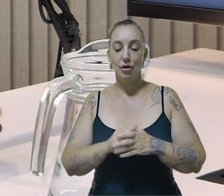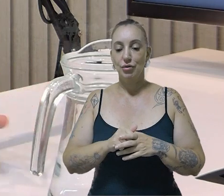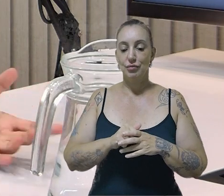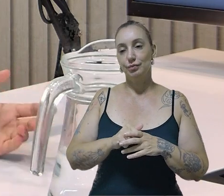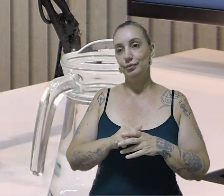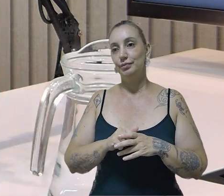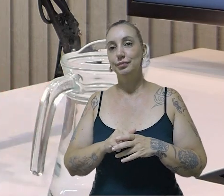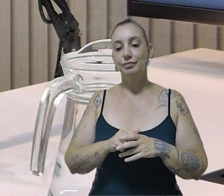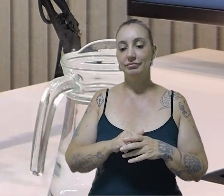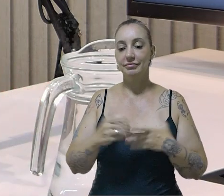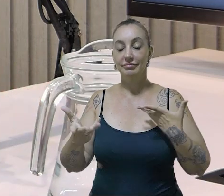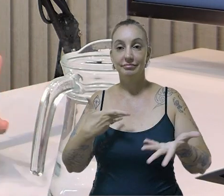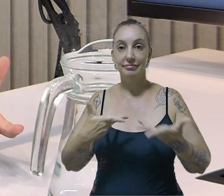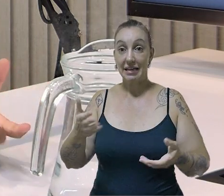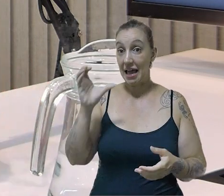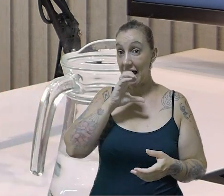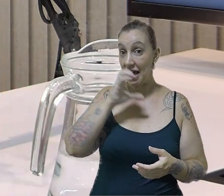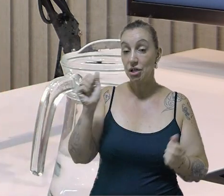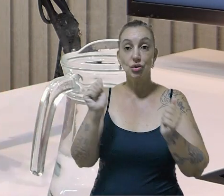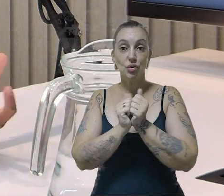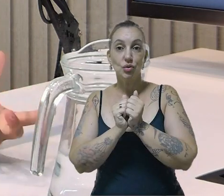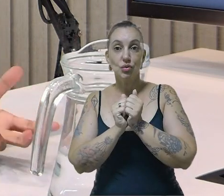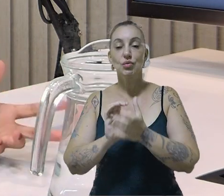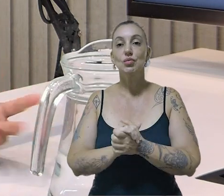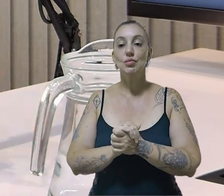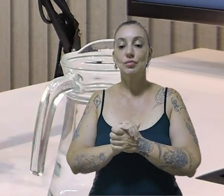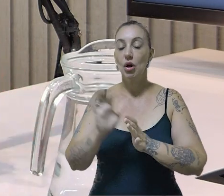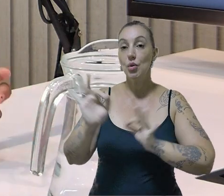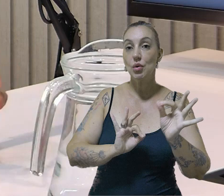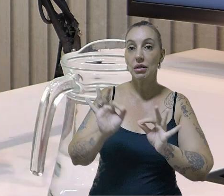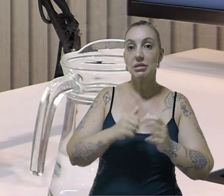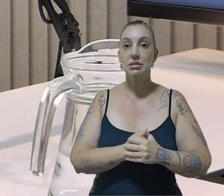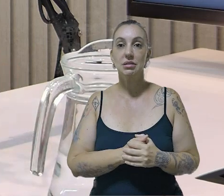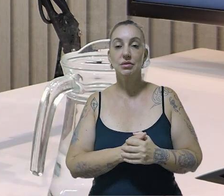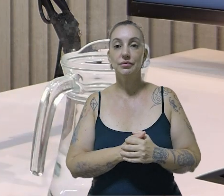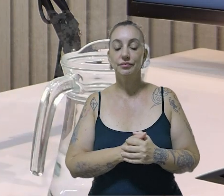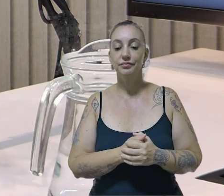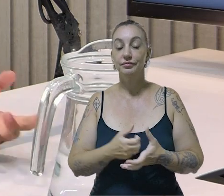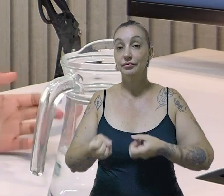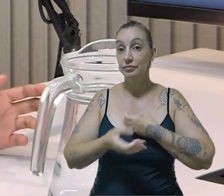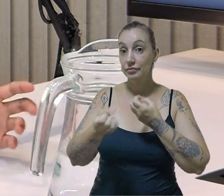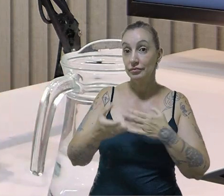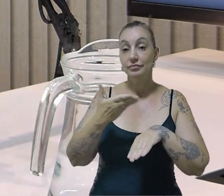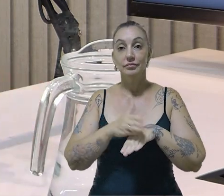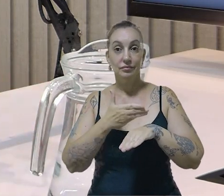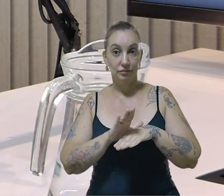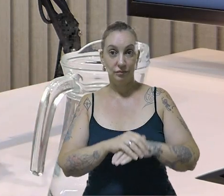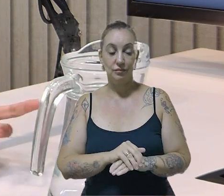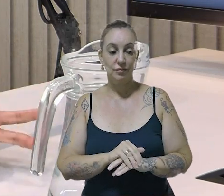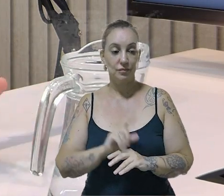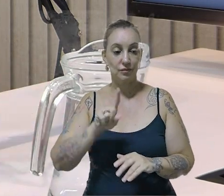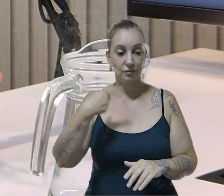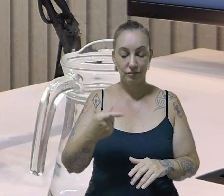meio naquele estado de emergência junto organizando aí vem o fomento como técnica